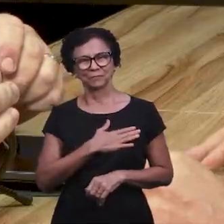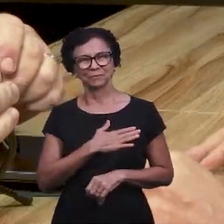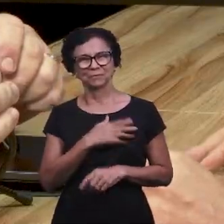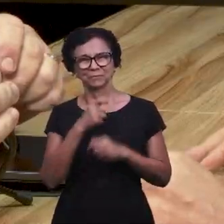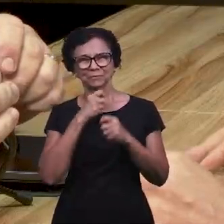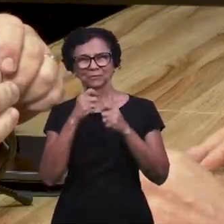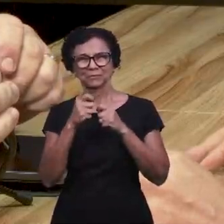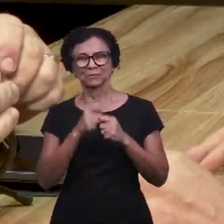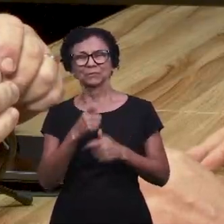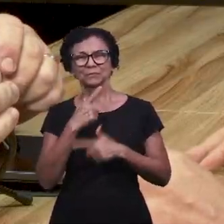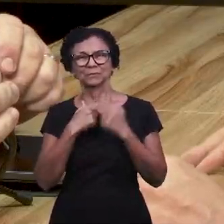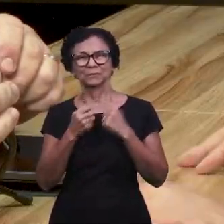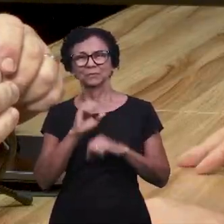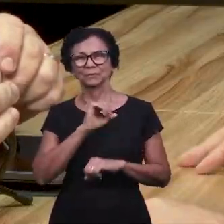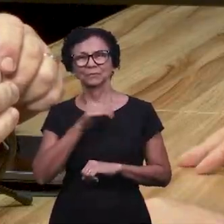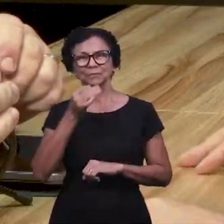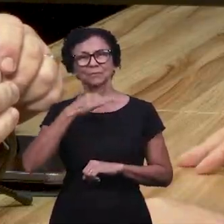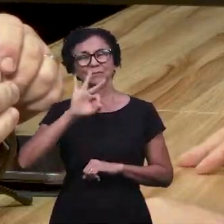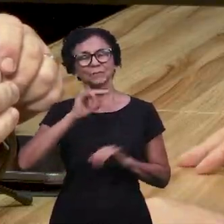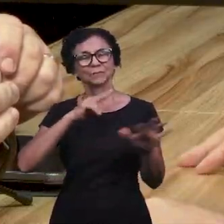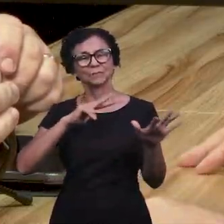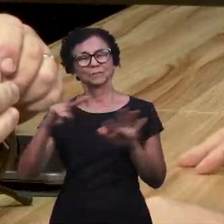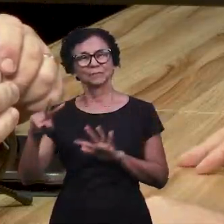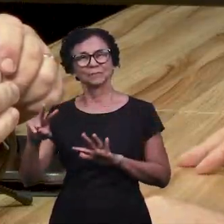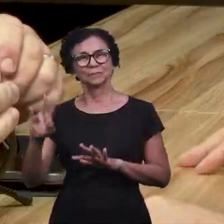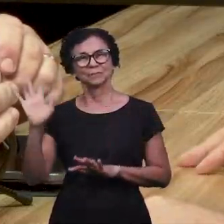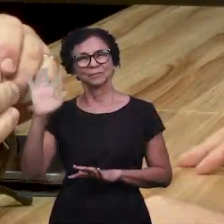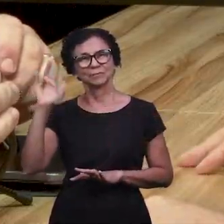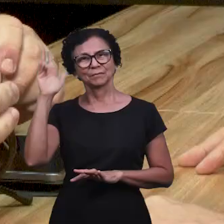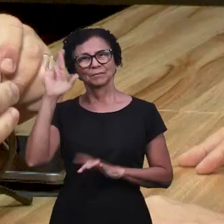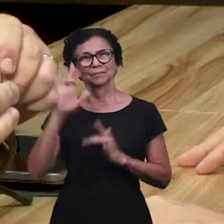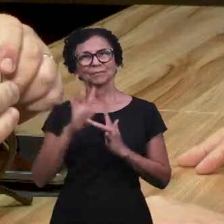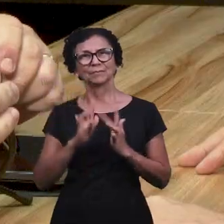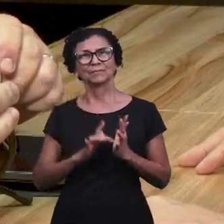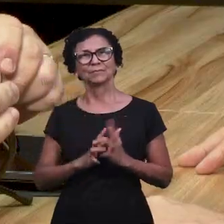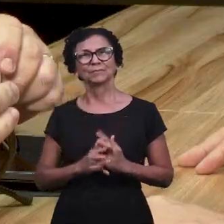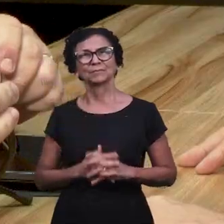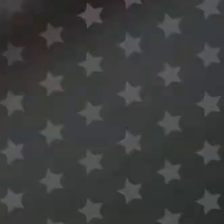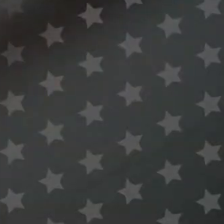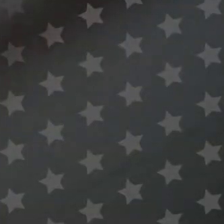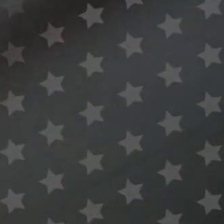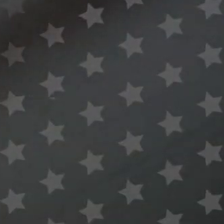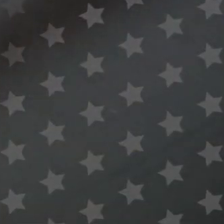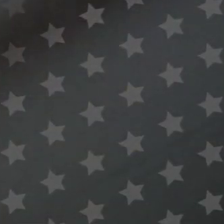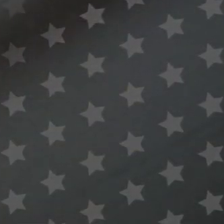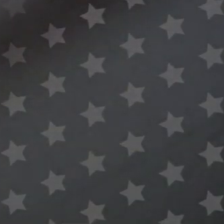desejar para você uma ótima semana e até o nosso próximo encontro. A todos, a paz do Senhor.